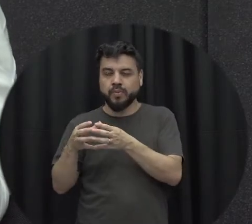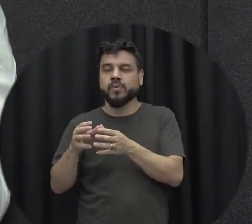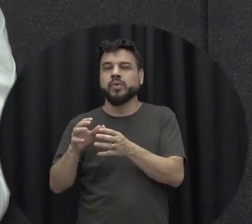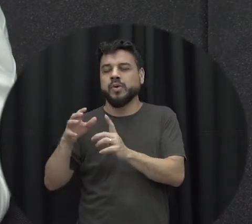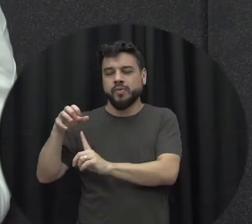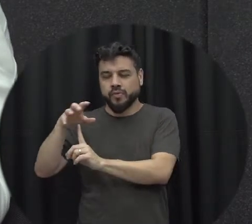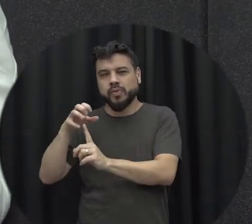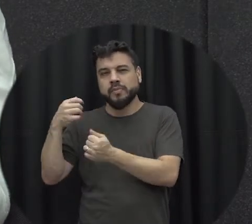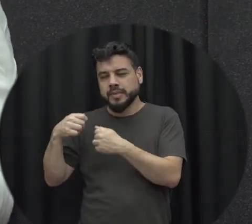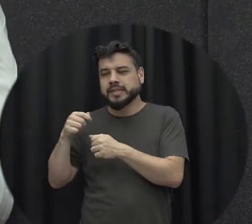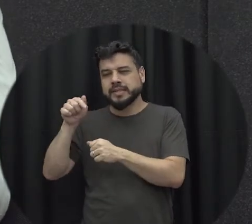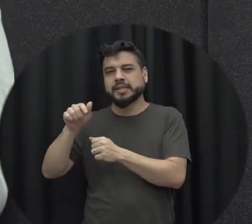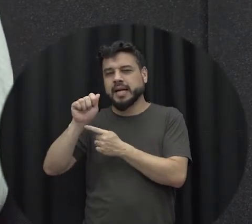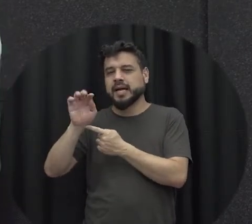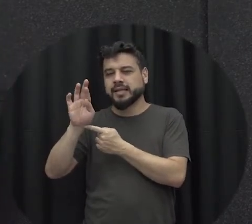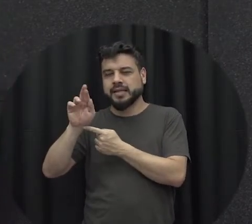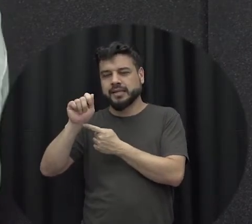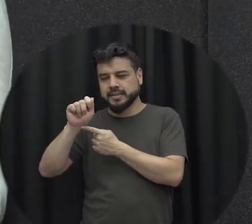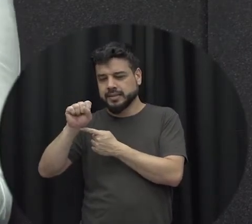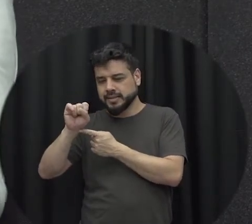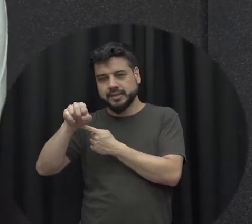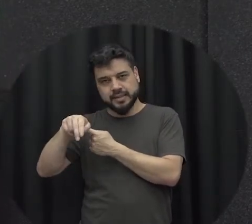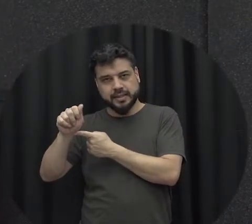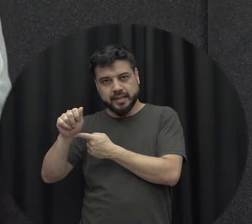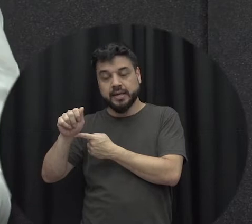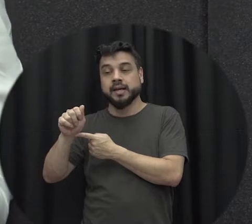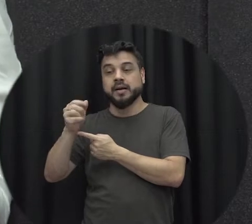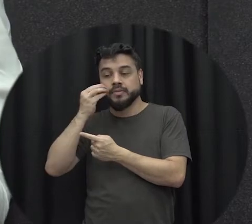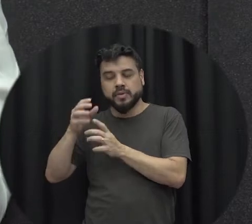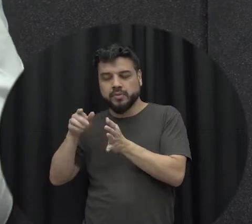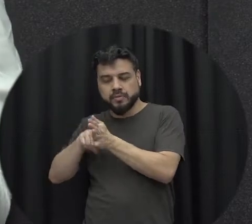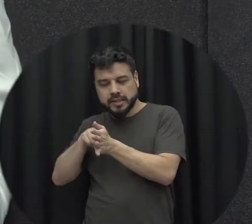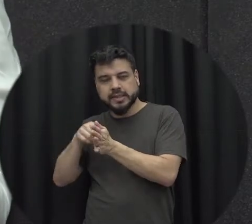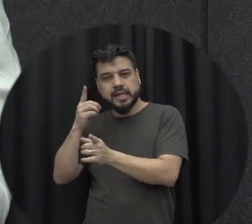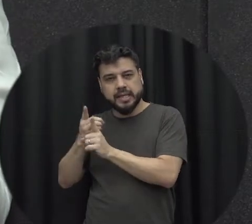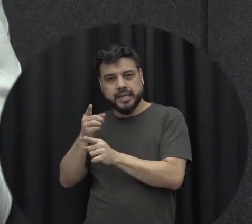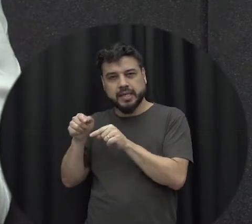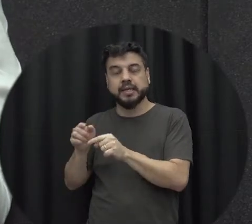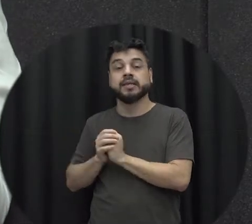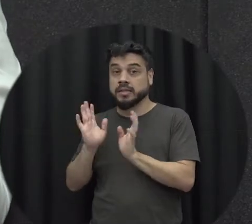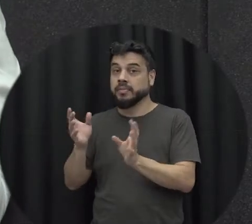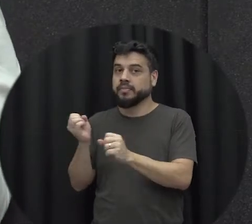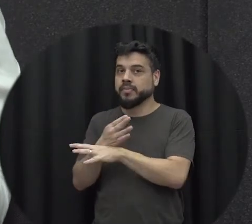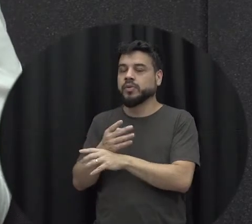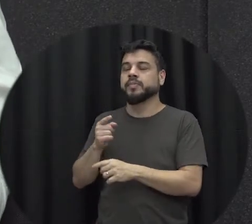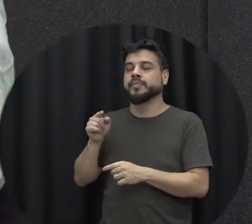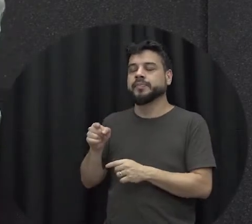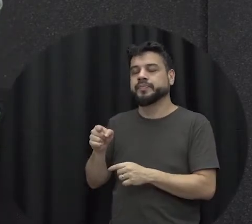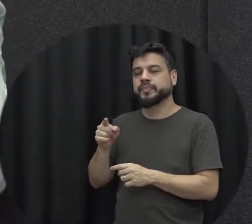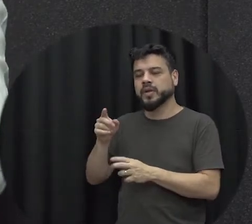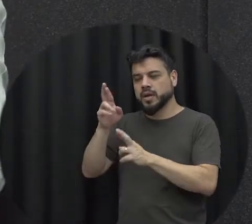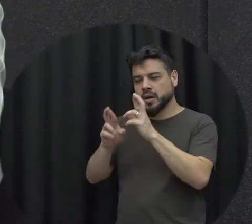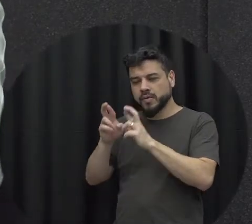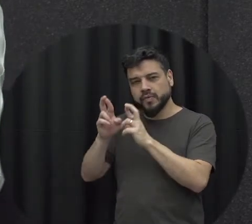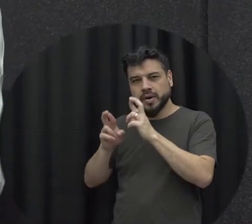e vamos estudar separadamente. E aí foi o segundo projeto, que também já concluímos que a gente avaliou.